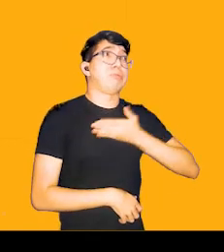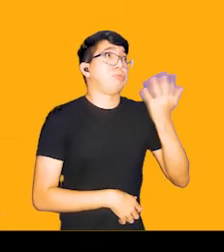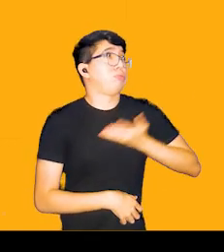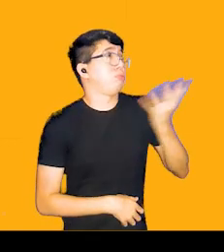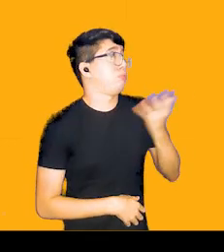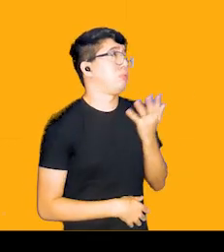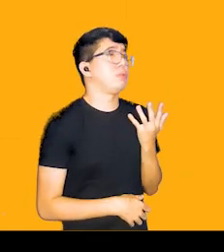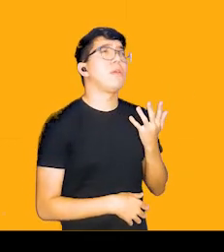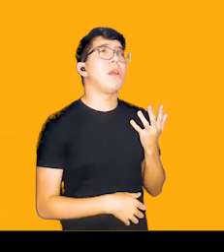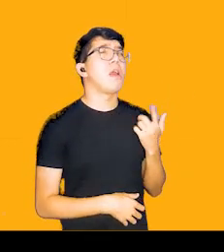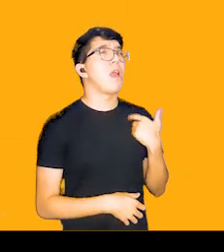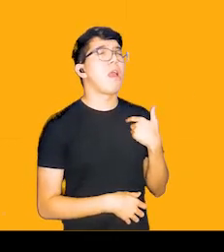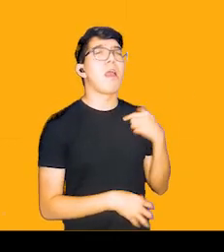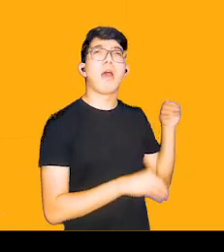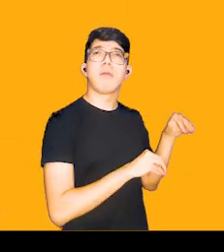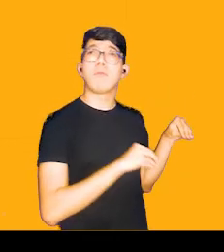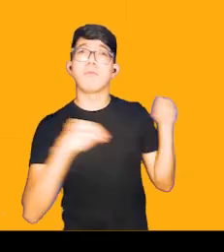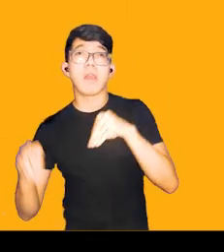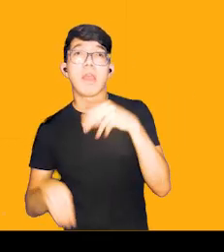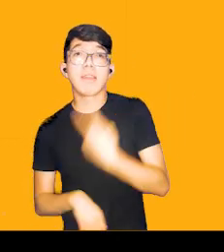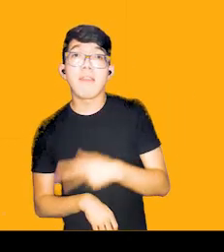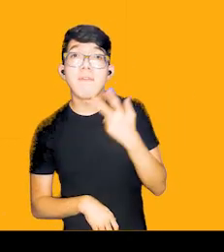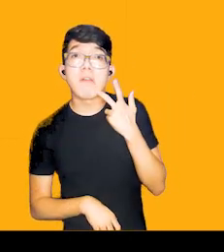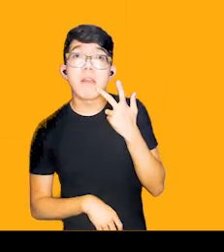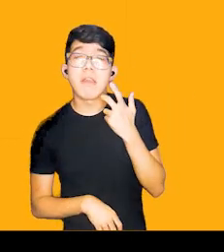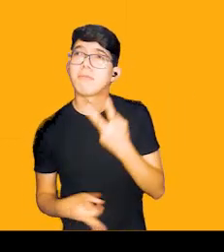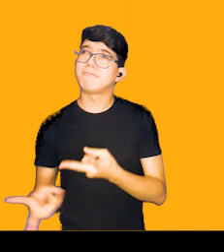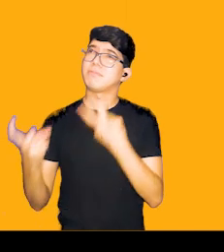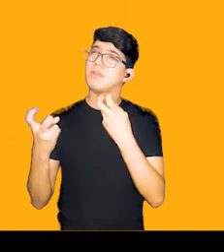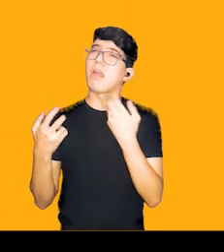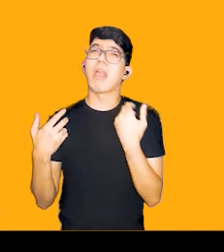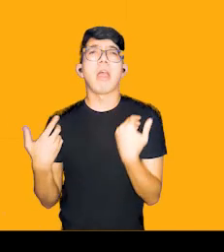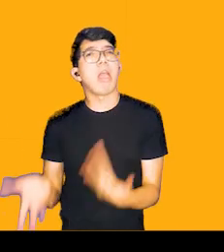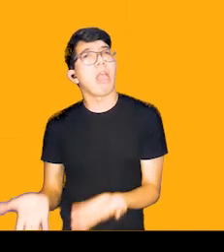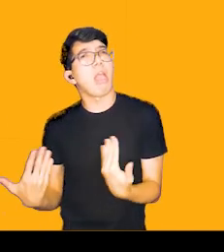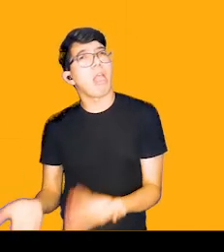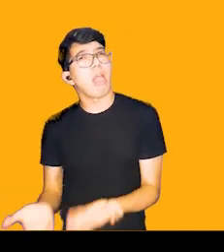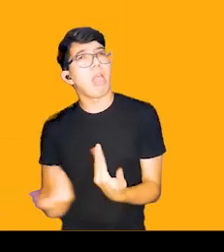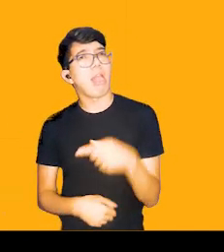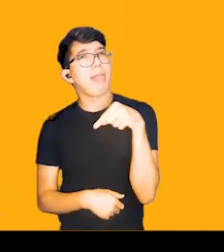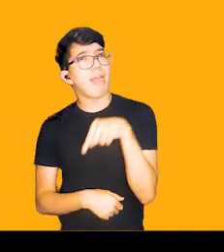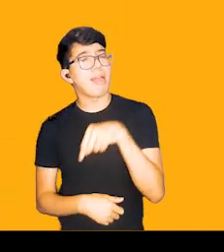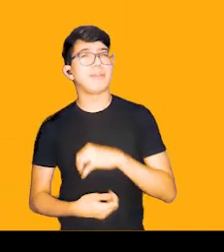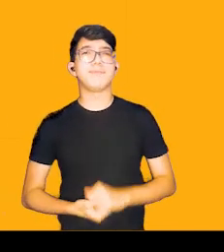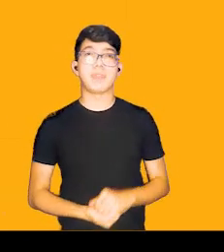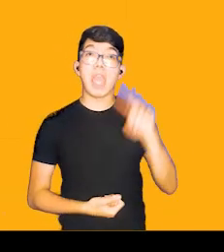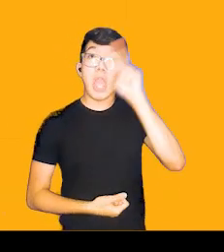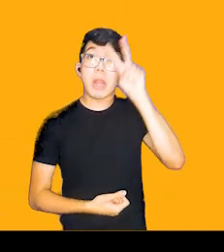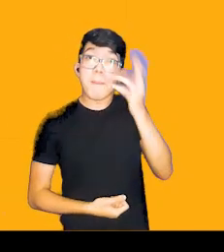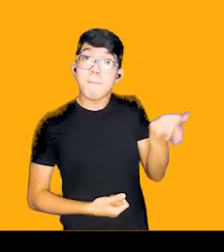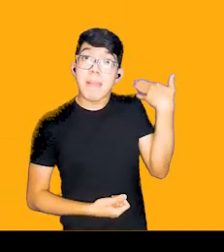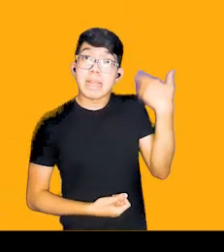80, Fortaleza era uma tranquilidade, né? Eu lembro de um dia que eu saí para beber uma